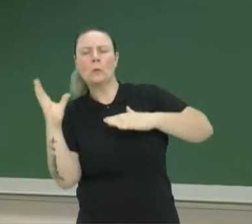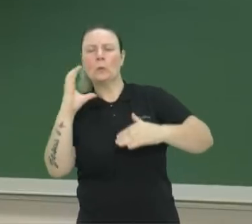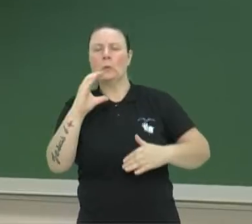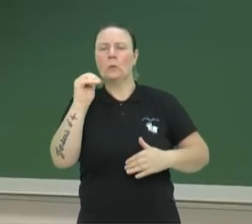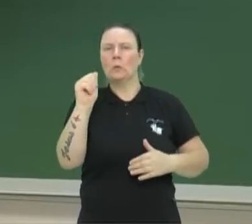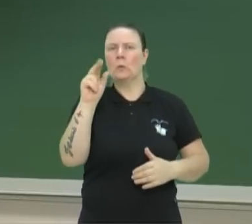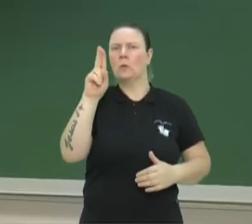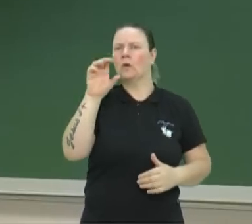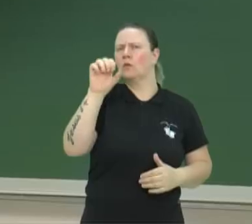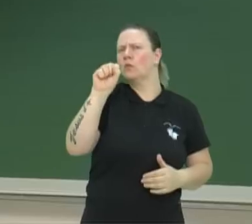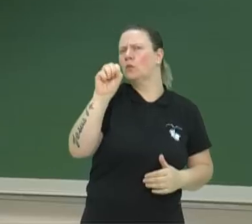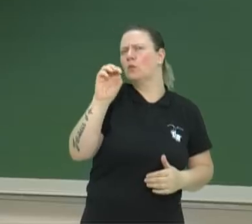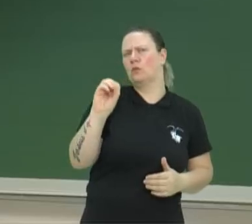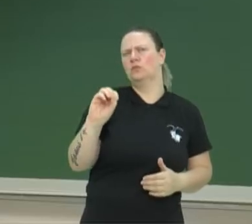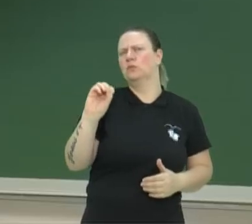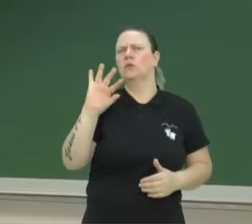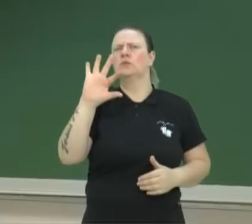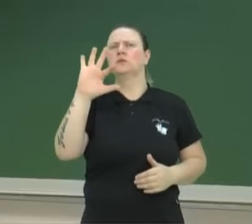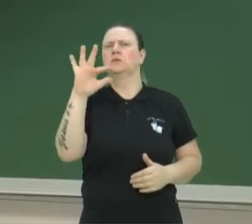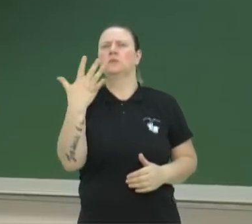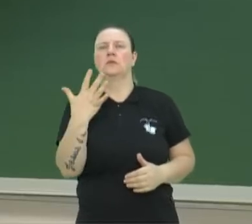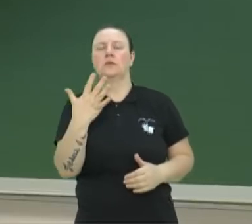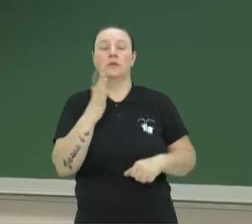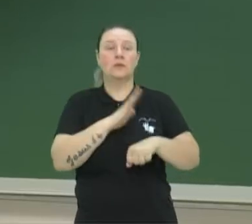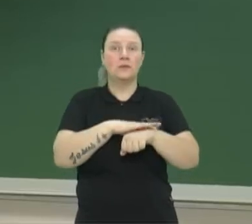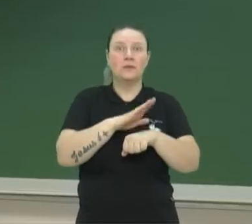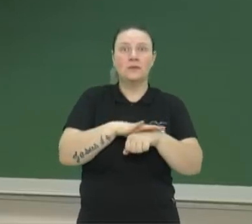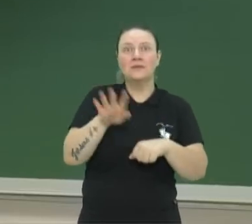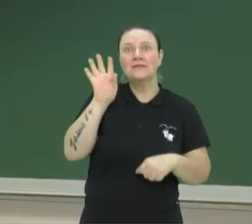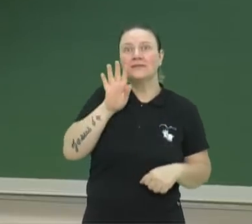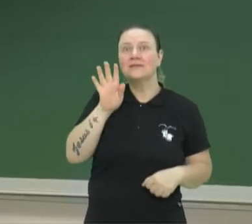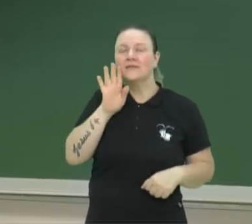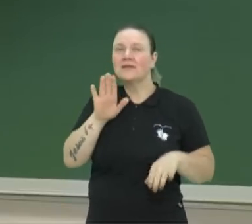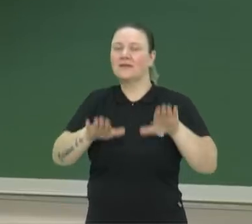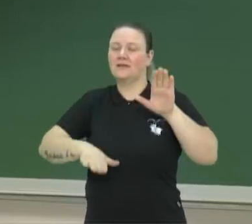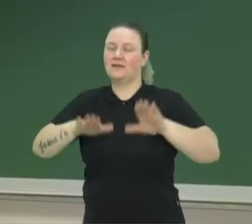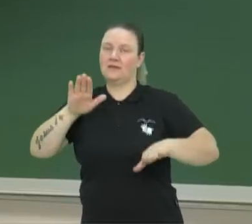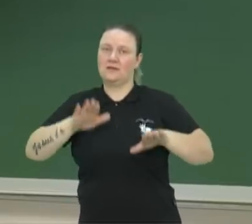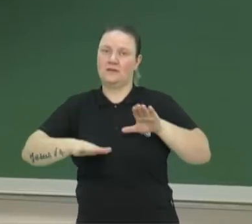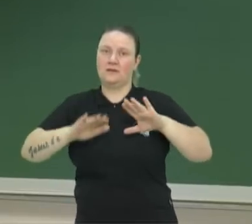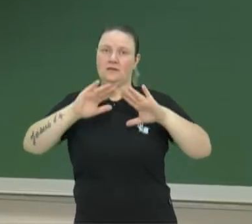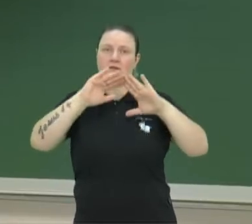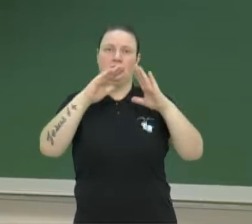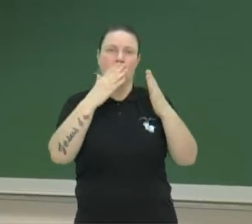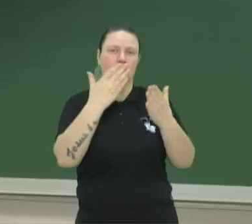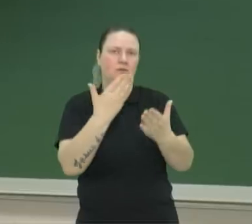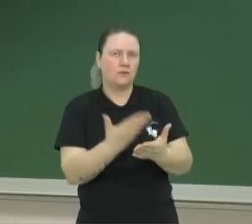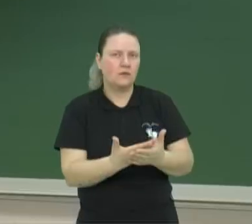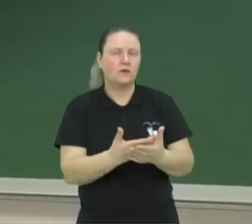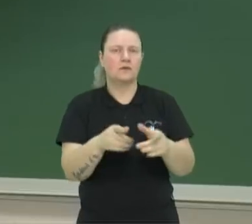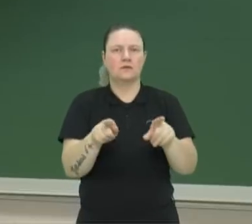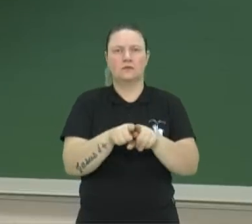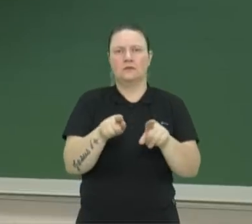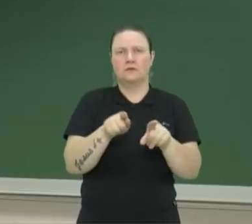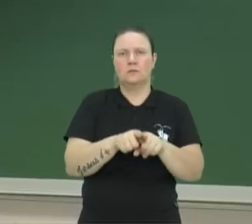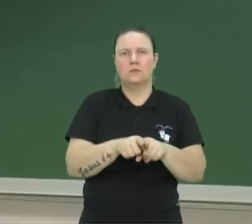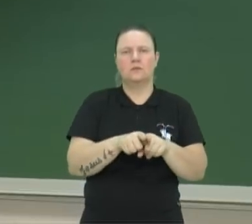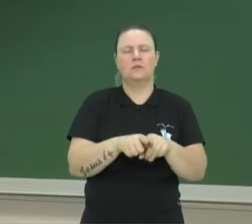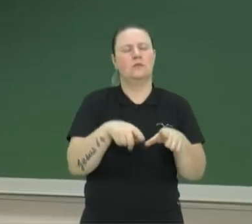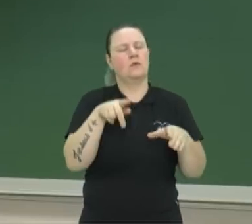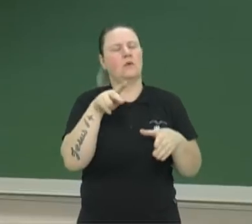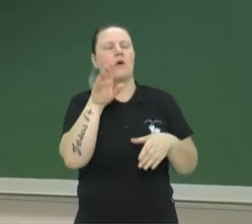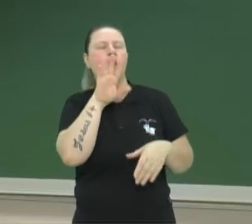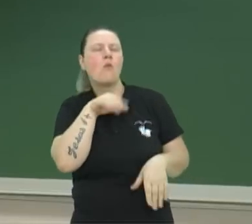contação? É um momento muito legal. Às vezes na escola nós tínhamos alguns momentos de contação de história,